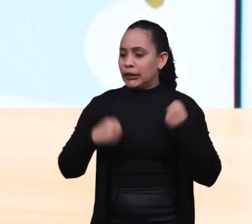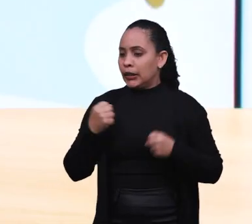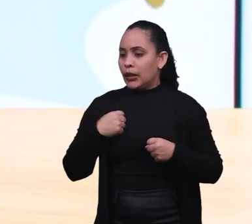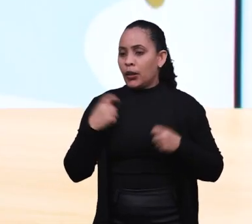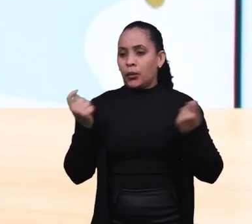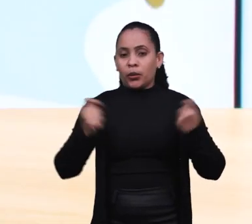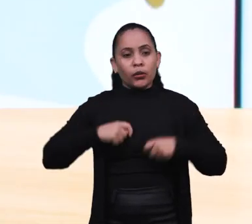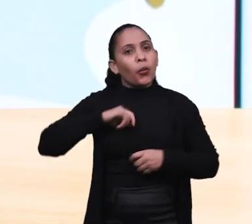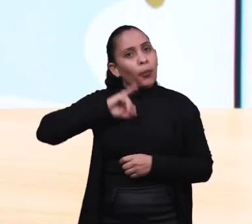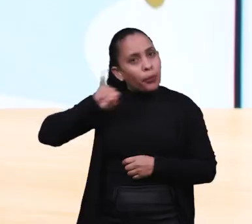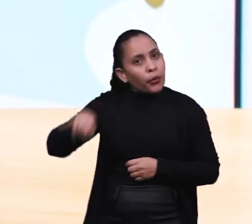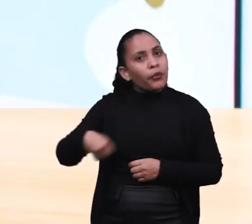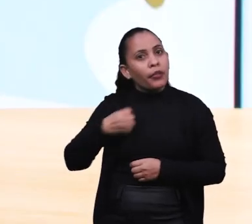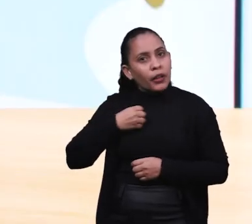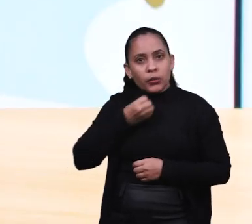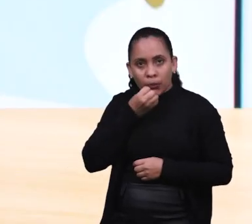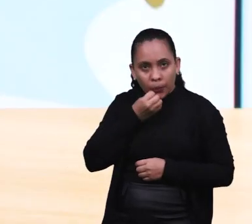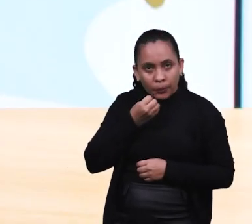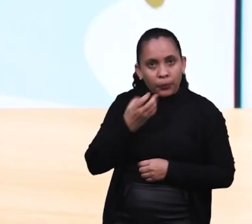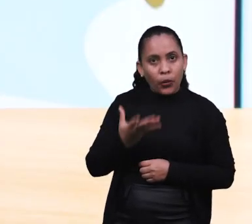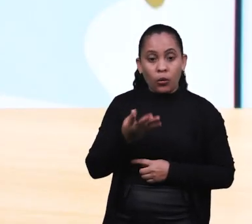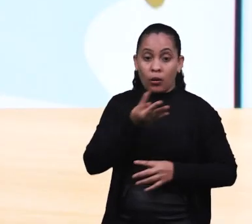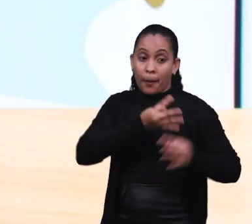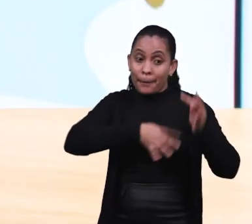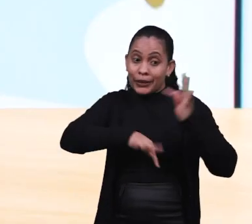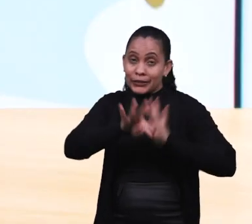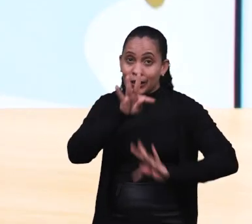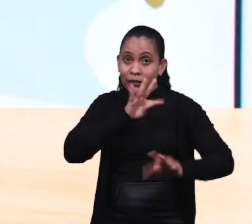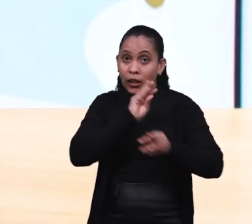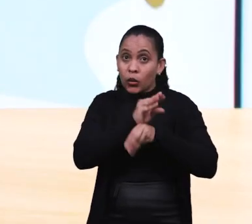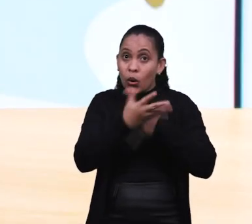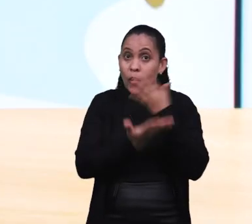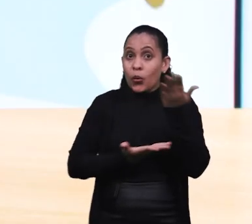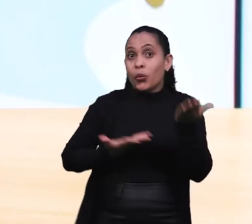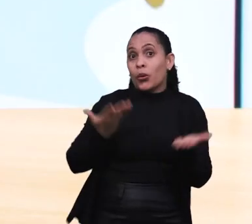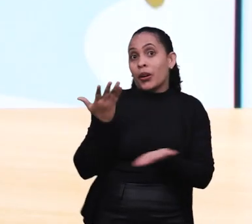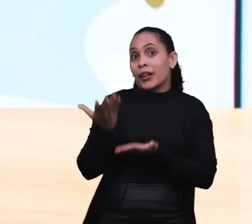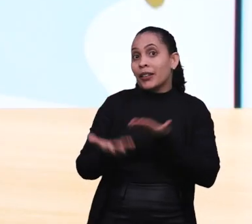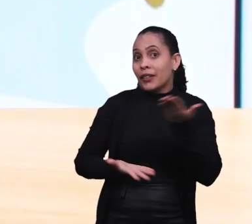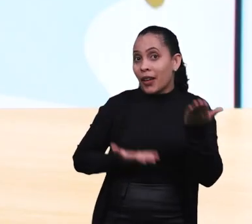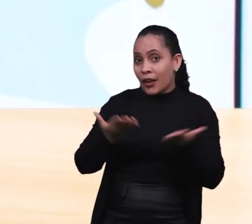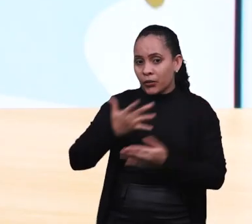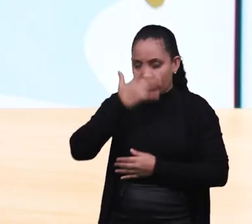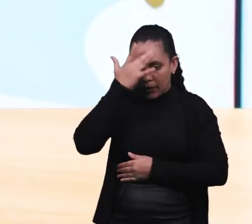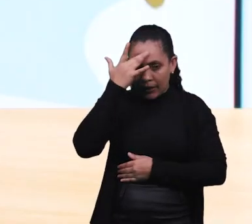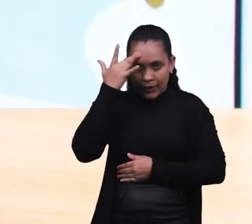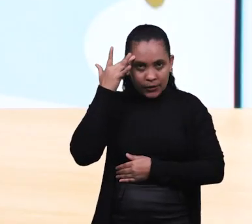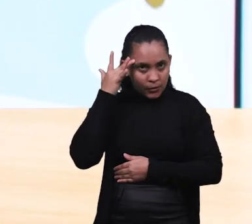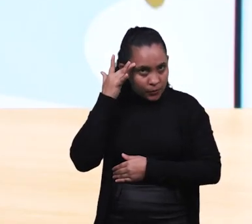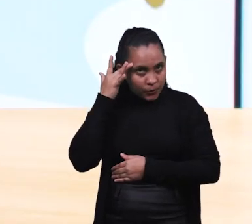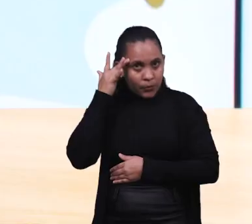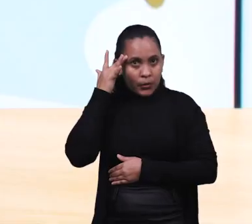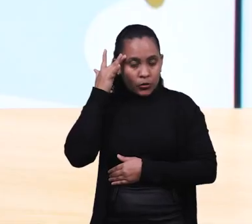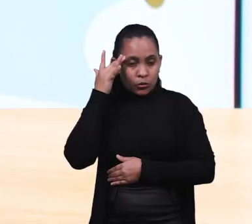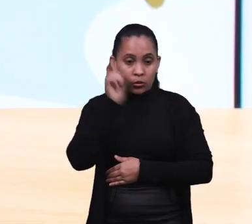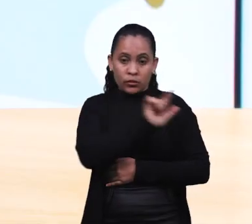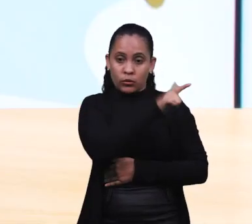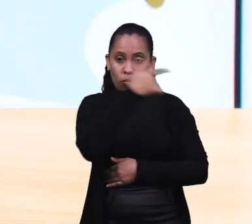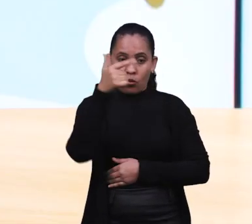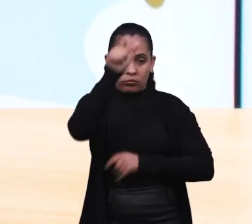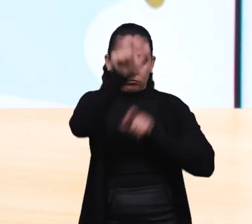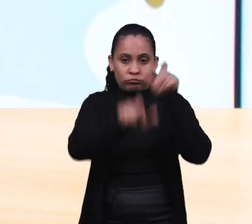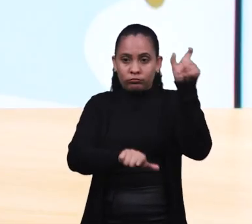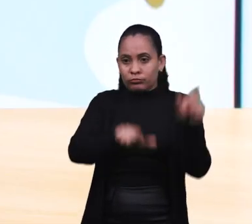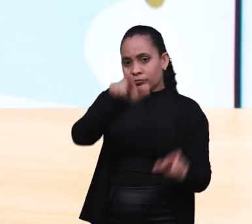ter um proveito bom também quando ele é bem tratado para você produzir além do que as pessoas típicas que não